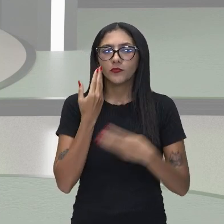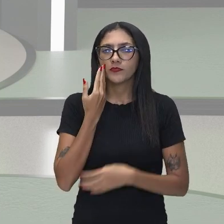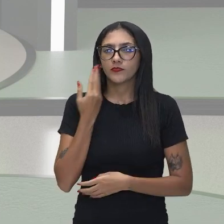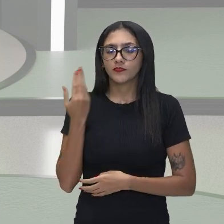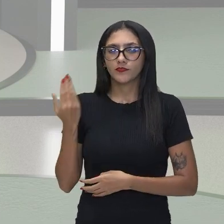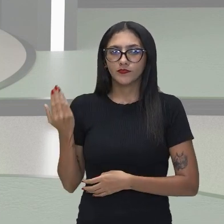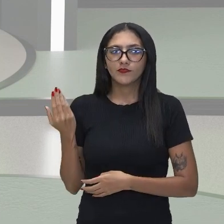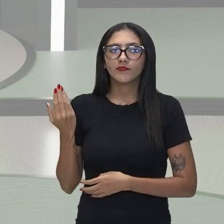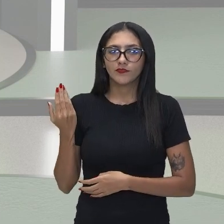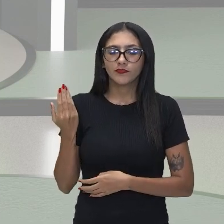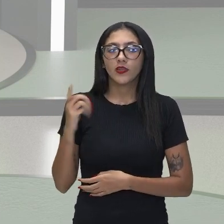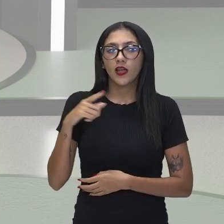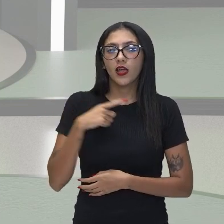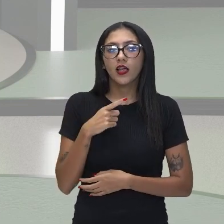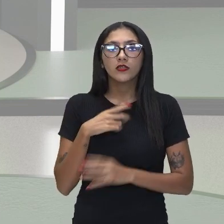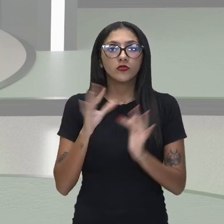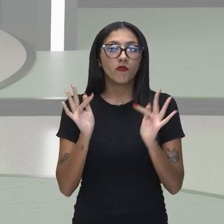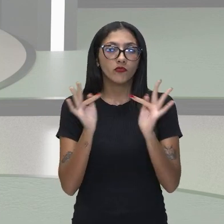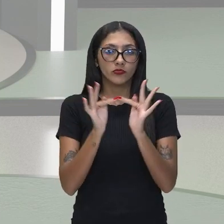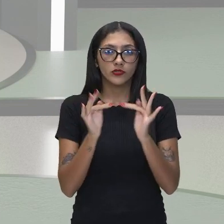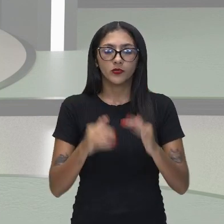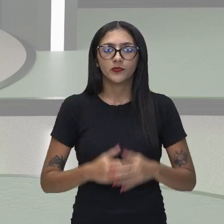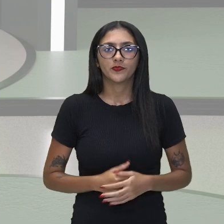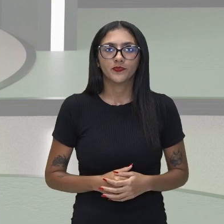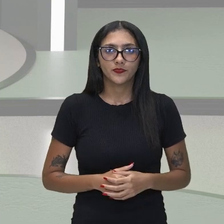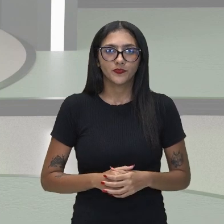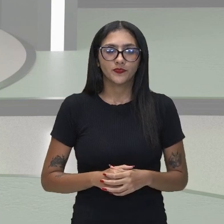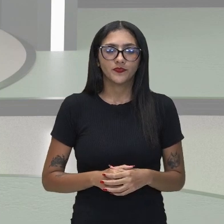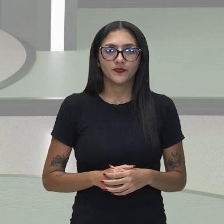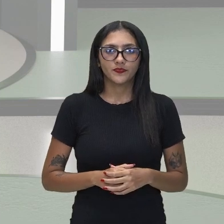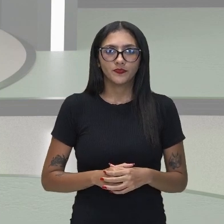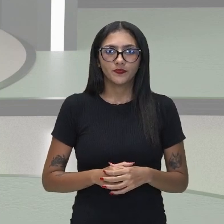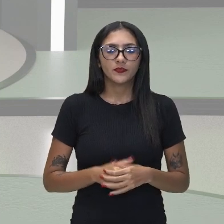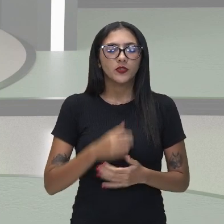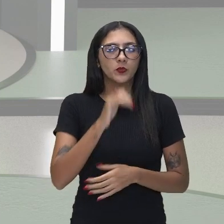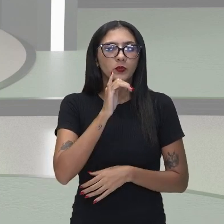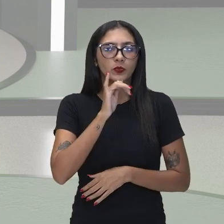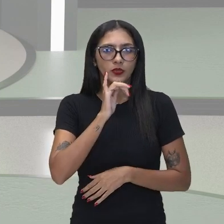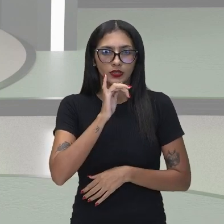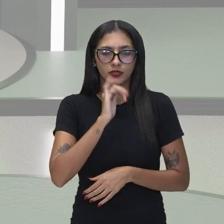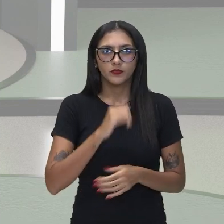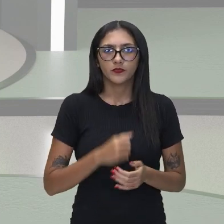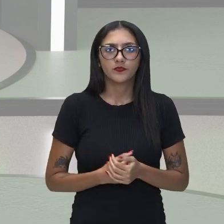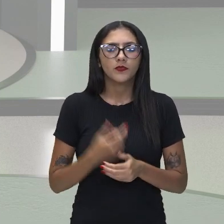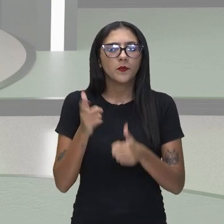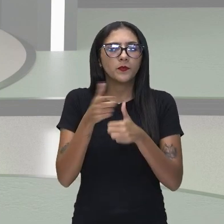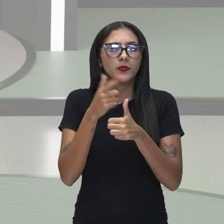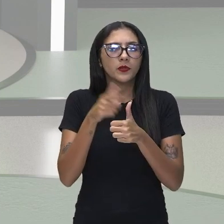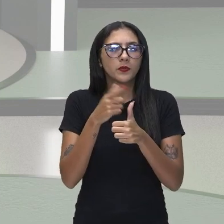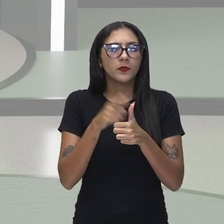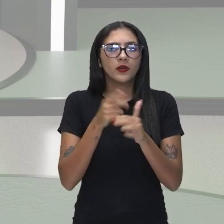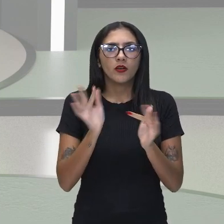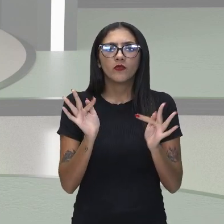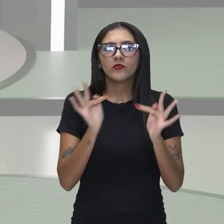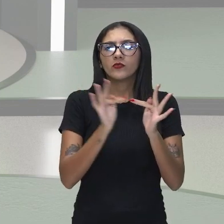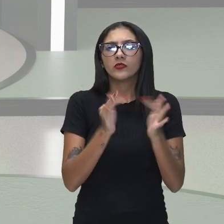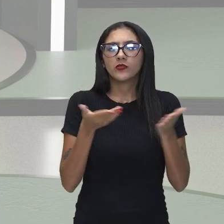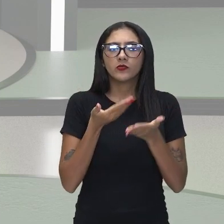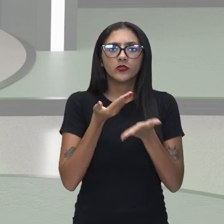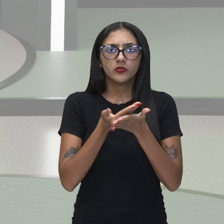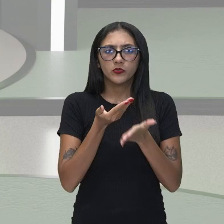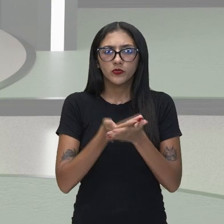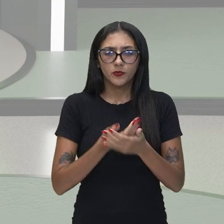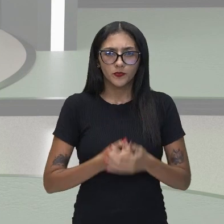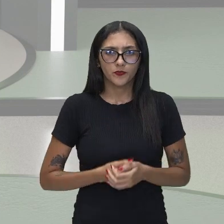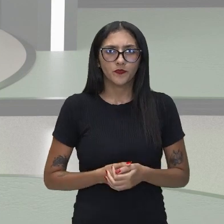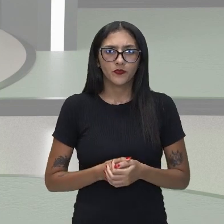são as funções oxigenadas, ok? Então, por exemplo, a primeira função oxigenada a ser estudada é a